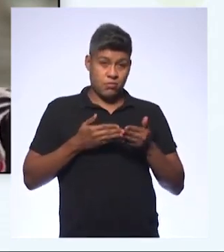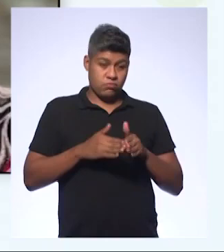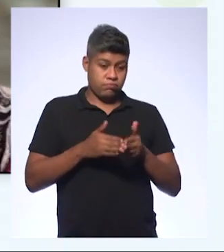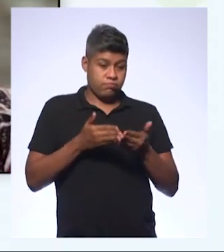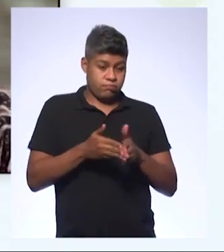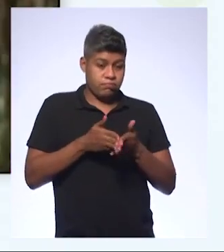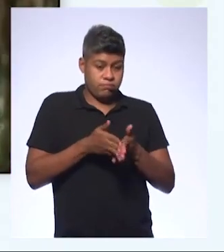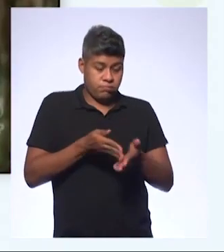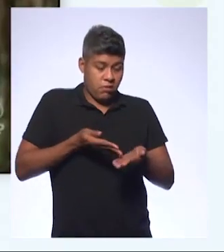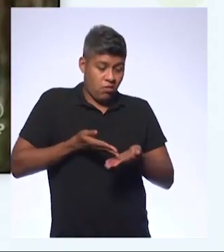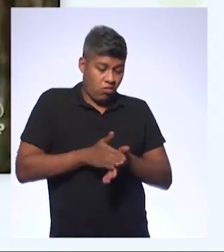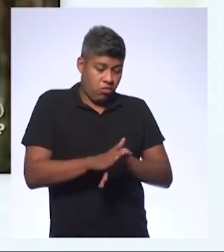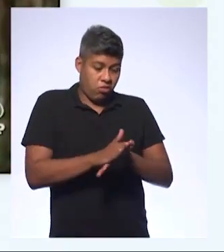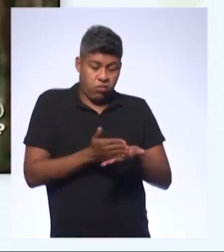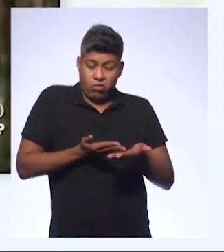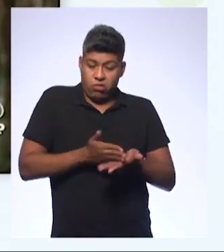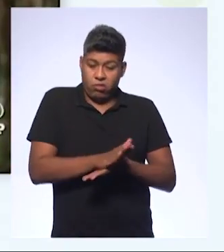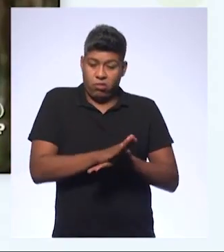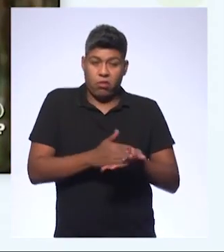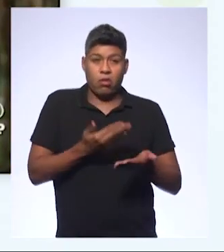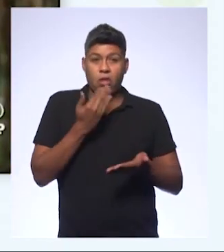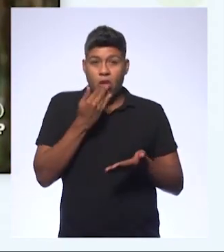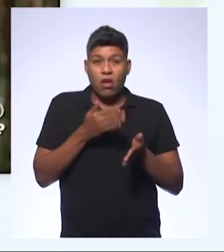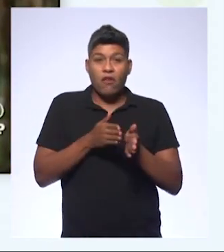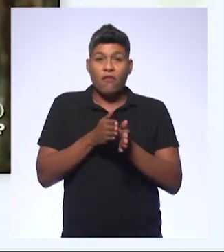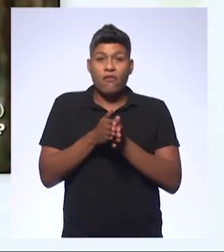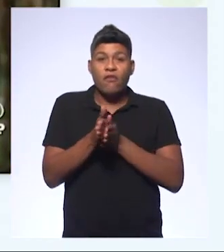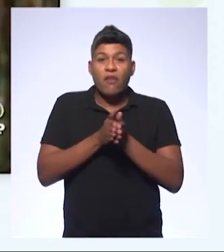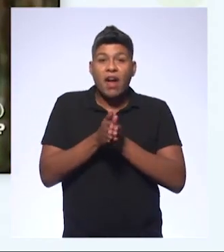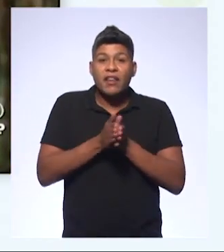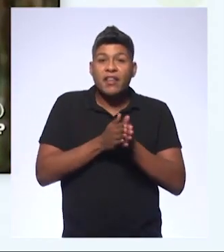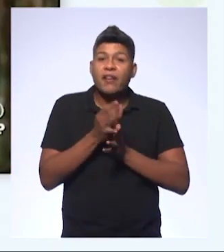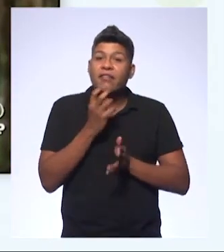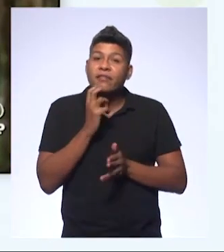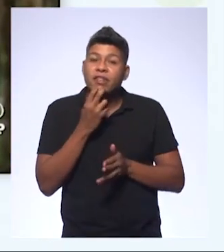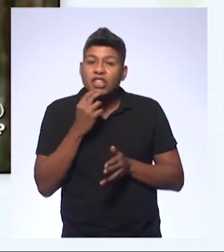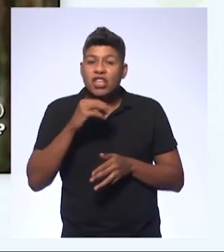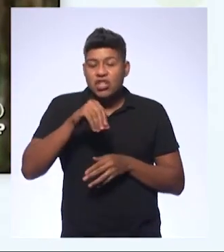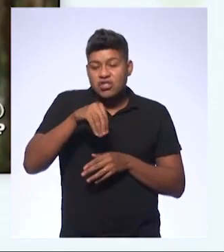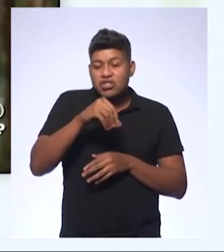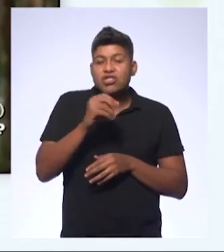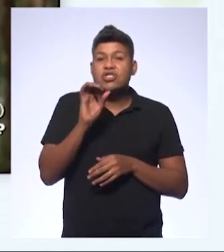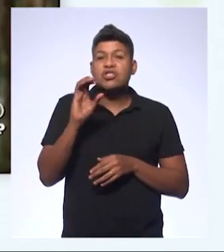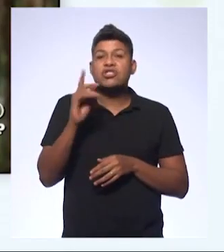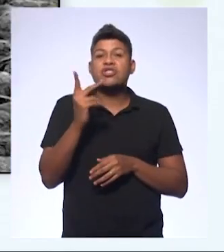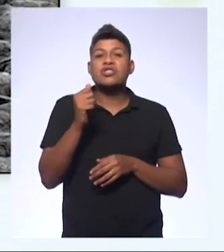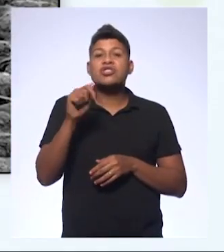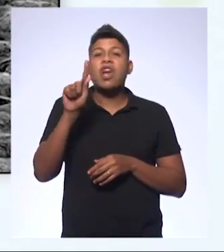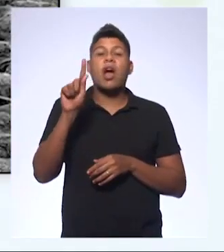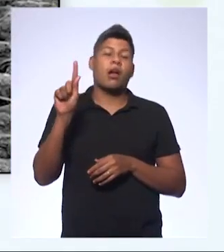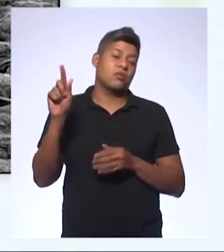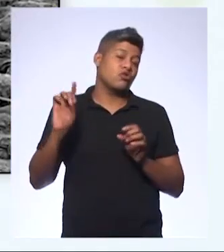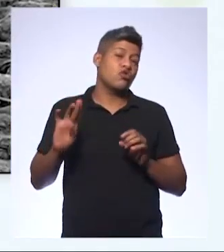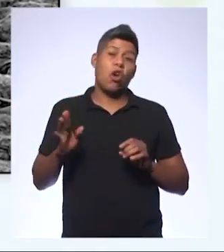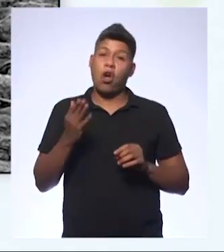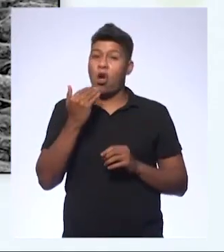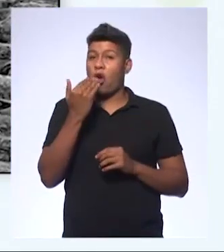para comer, com fome. A gente comia farinha de mandioca com chá de capim-santo para sobreviver.